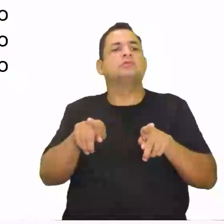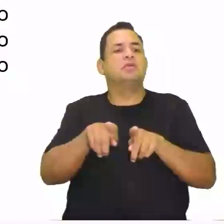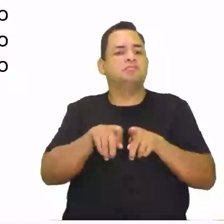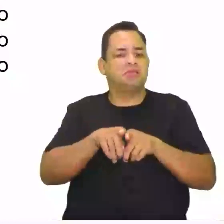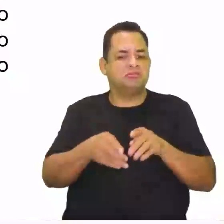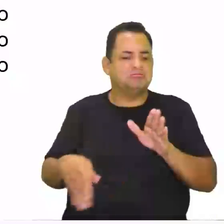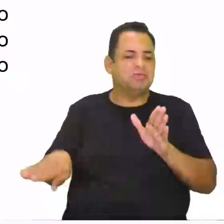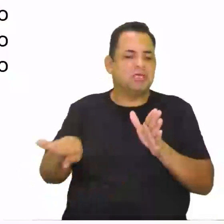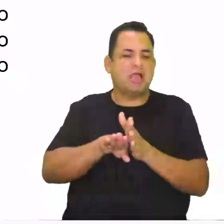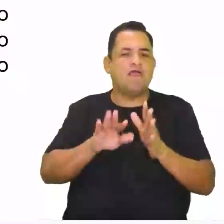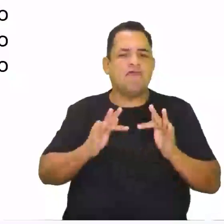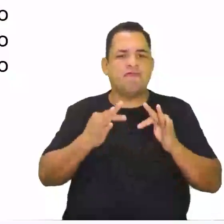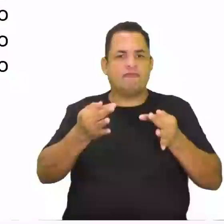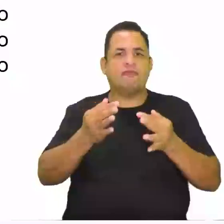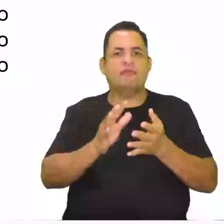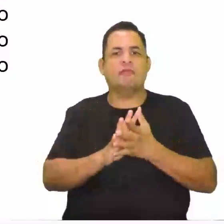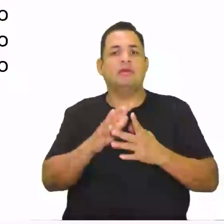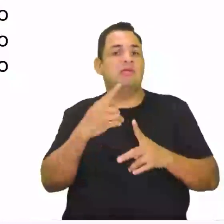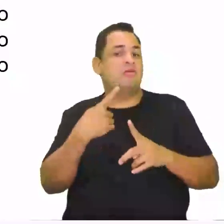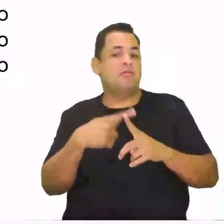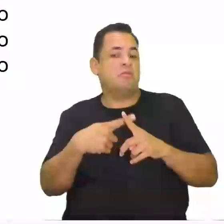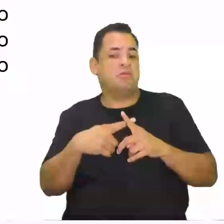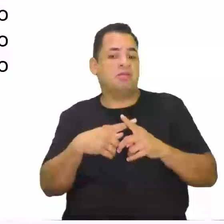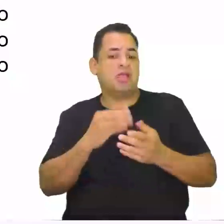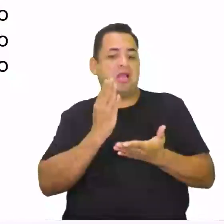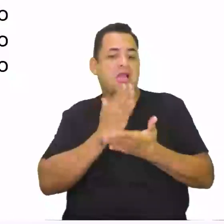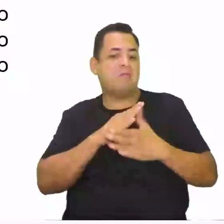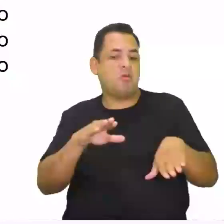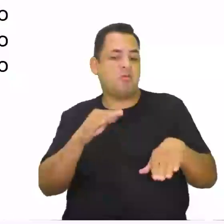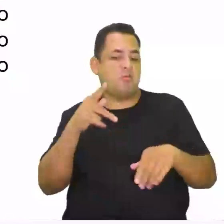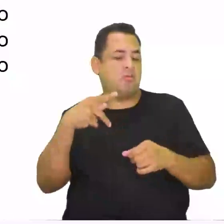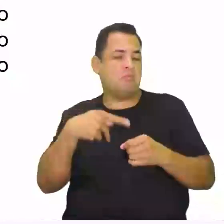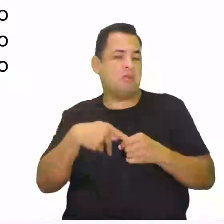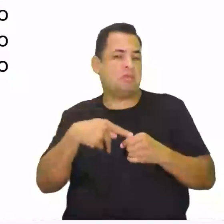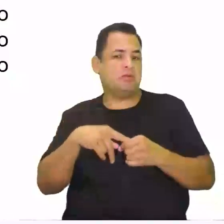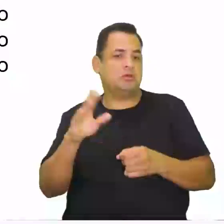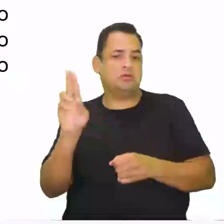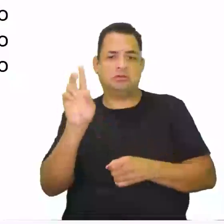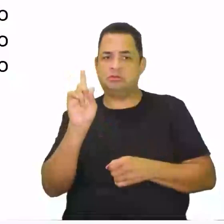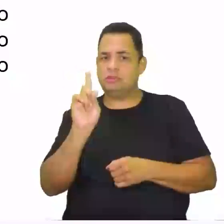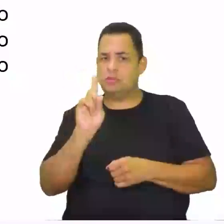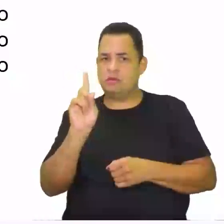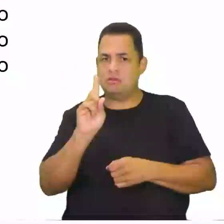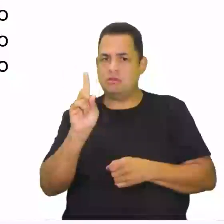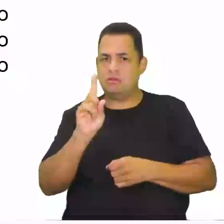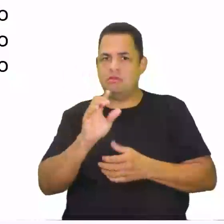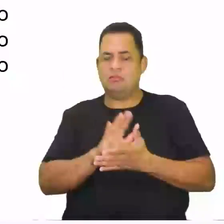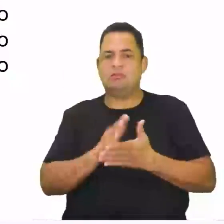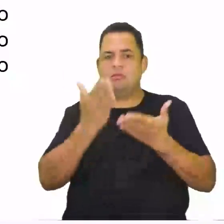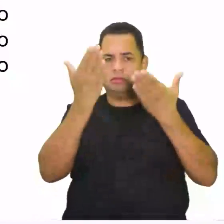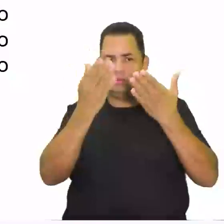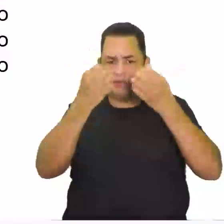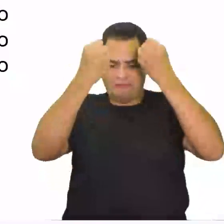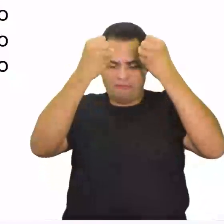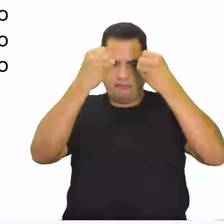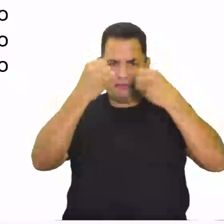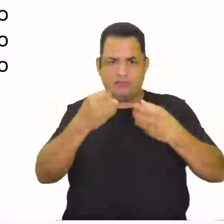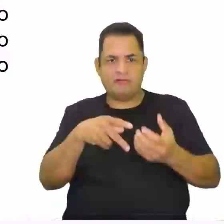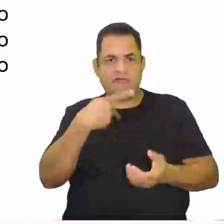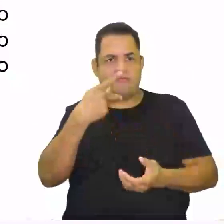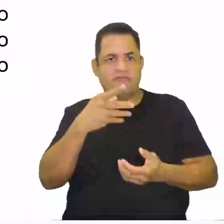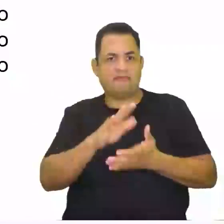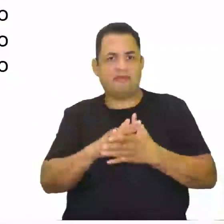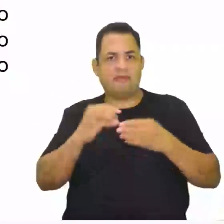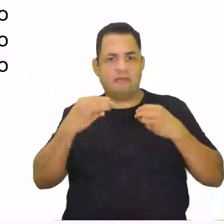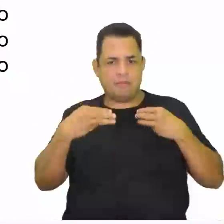fim, mas não por falta de petróleo. Esse aqui é um texto, né, que foi dito pelo ex-ministro do